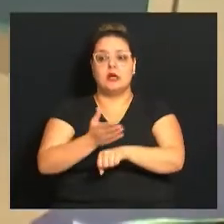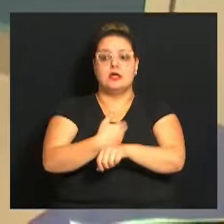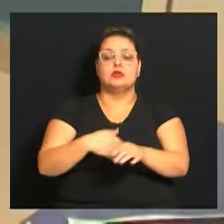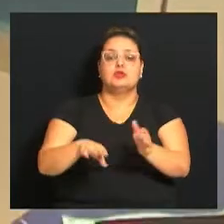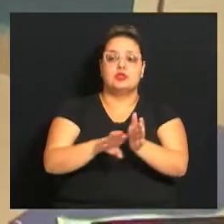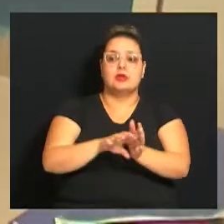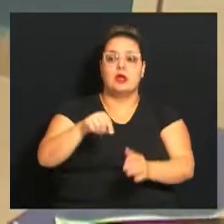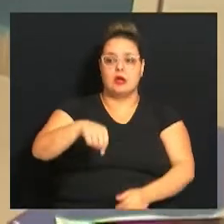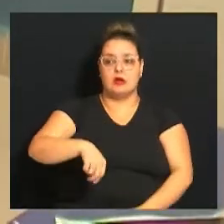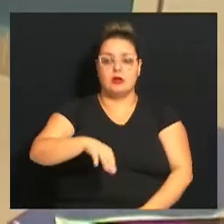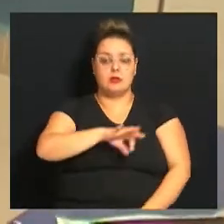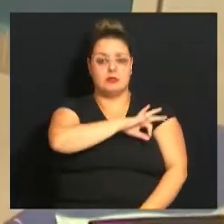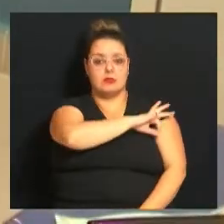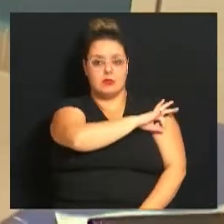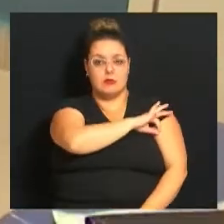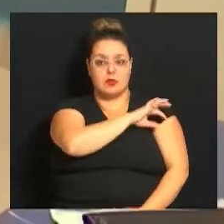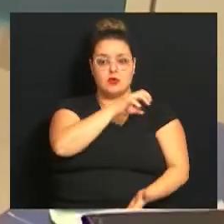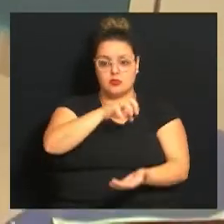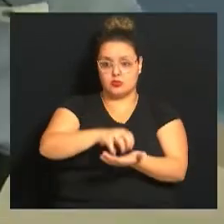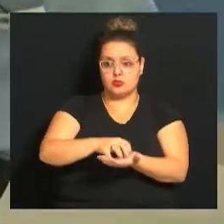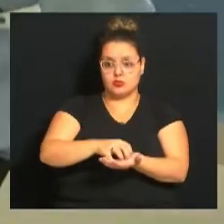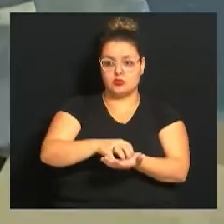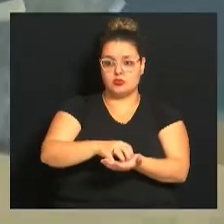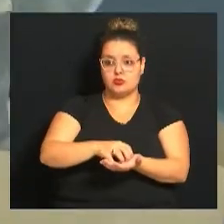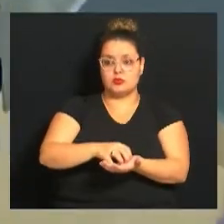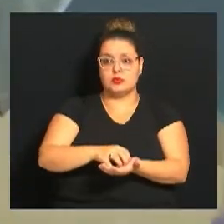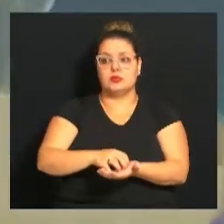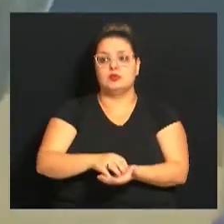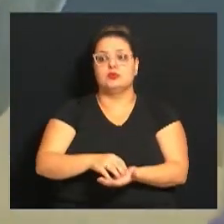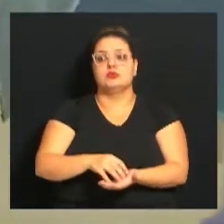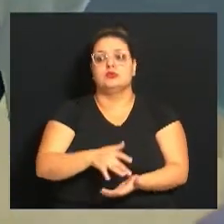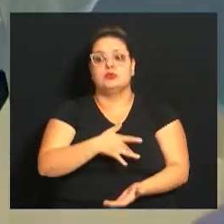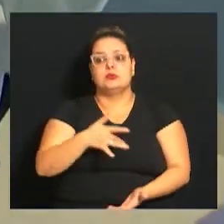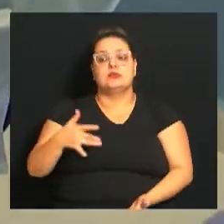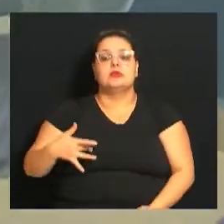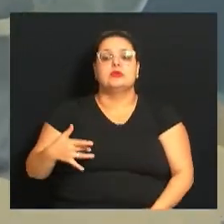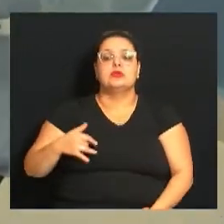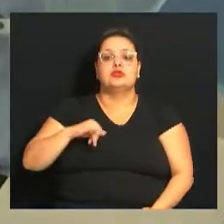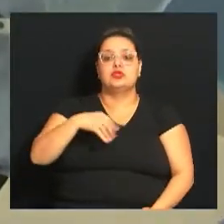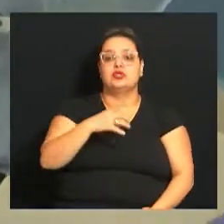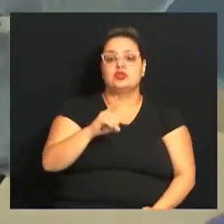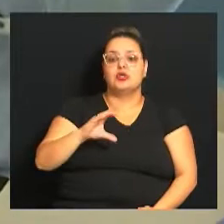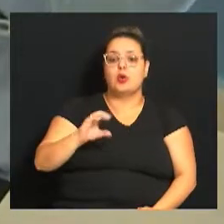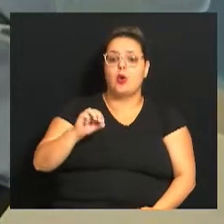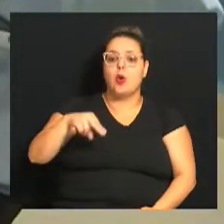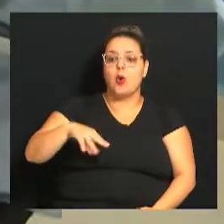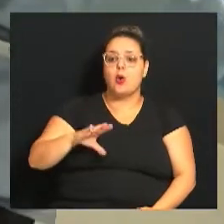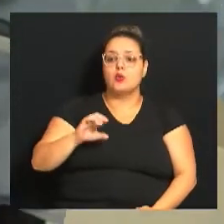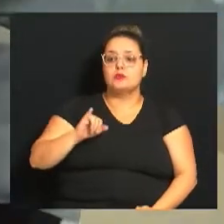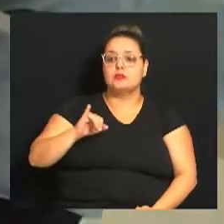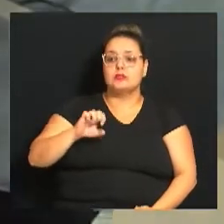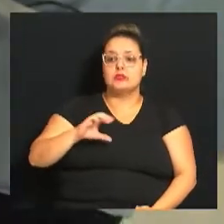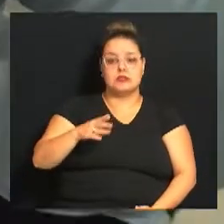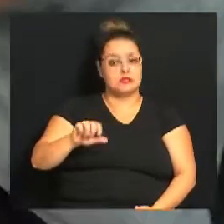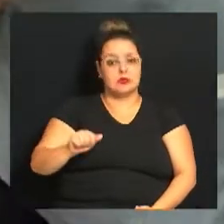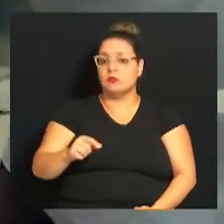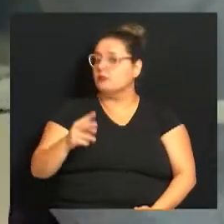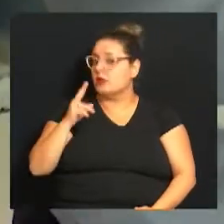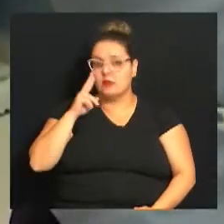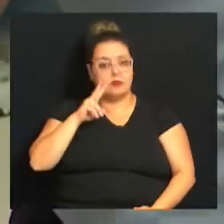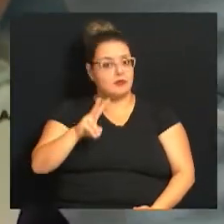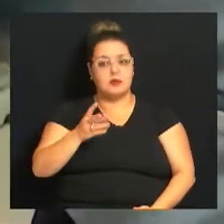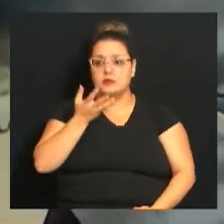um dos centros de saúde do Jardim Conceição. Naquele período em que nós estivemos lá, nós não vimos nenhuma criança, porque segundo